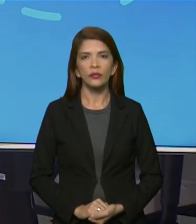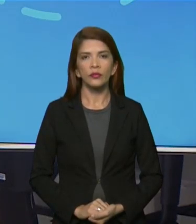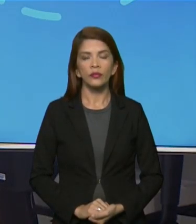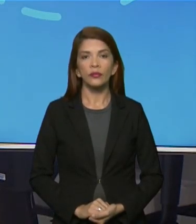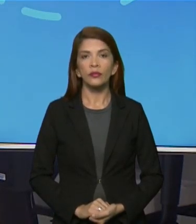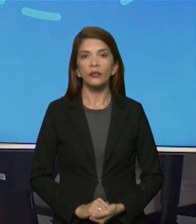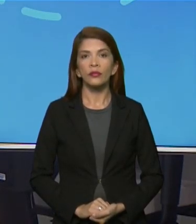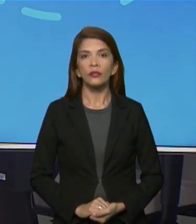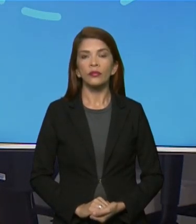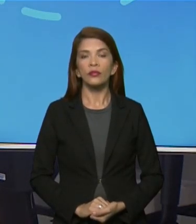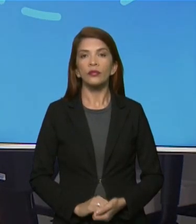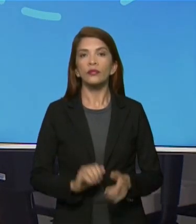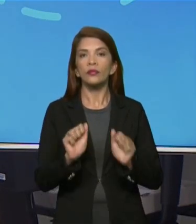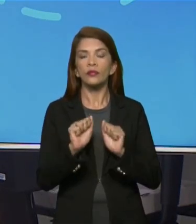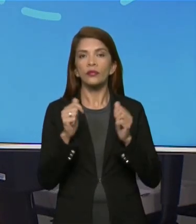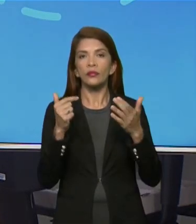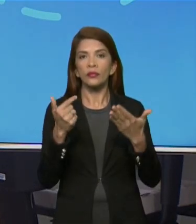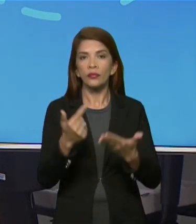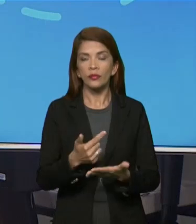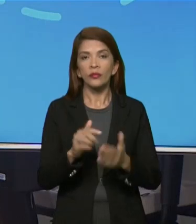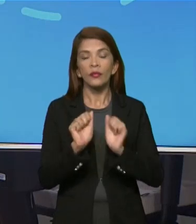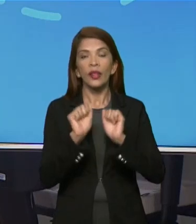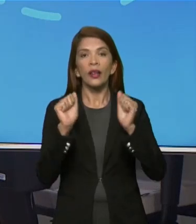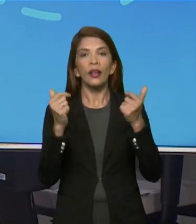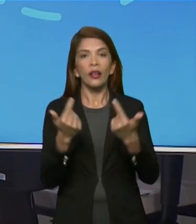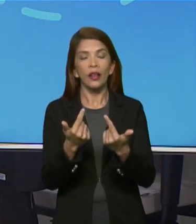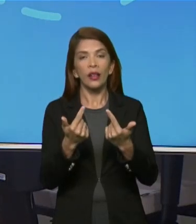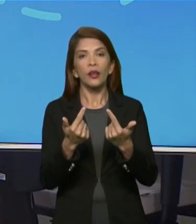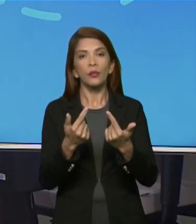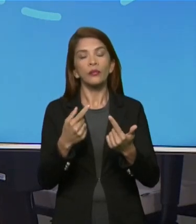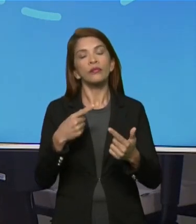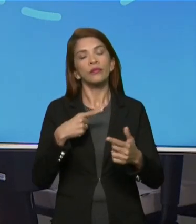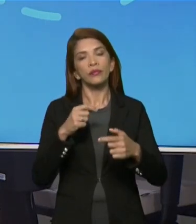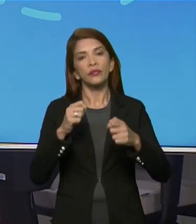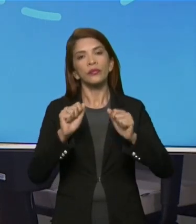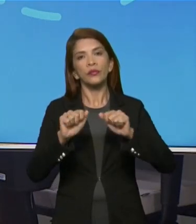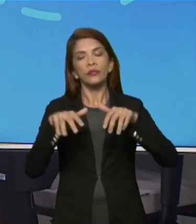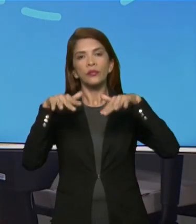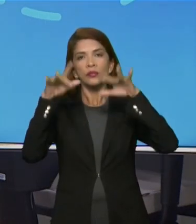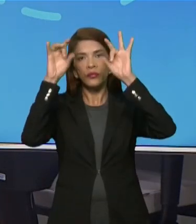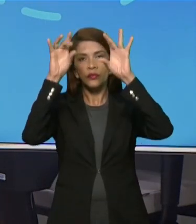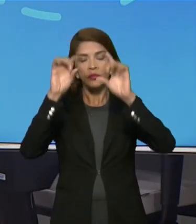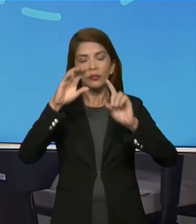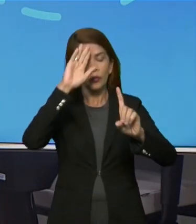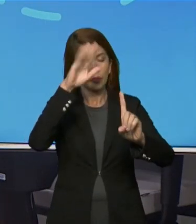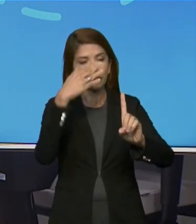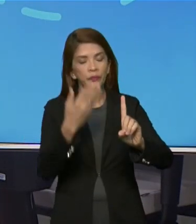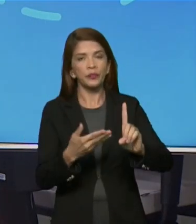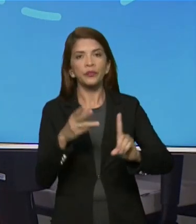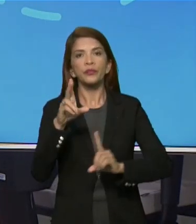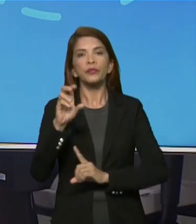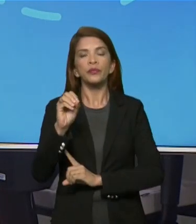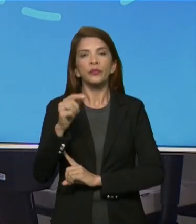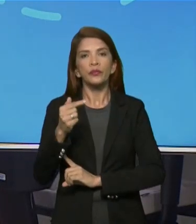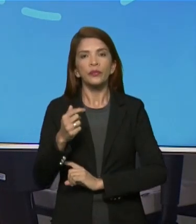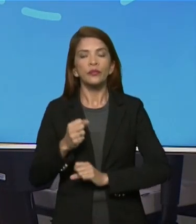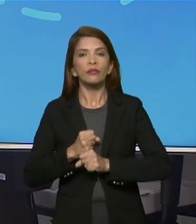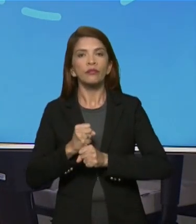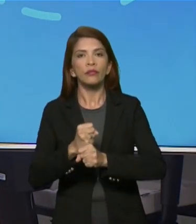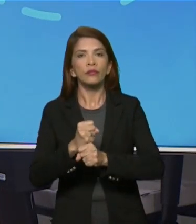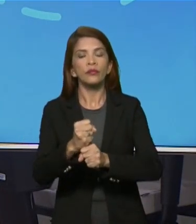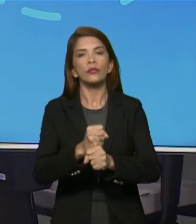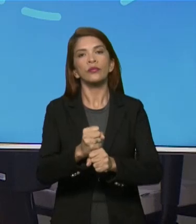A Assembleia Legislativa do Maranhão realizou uma sessão solene em homenagem aos 507 anos da Reforma